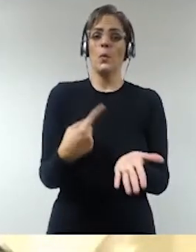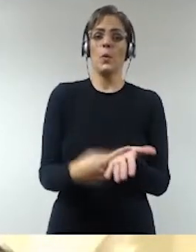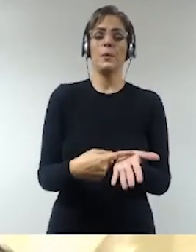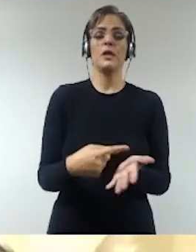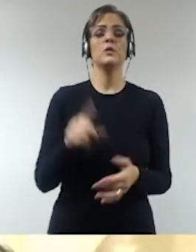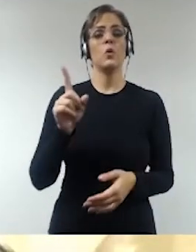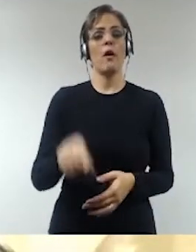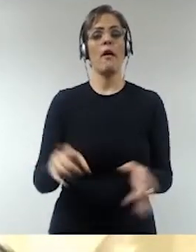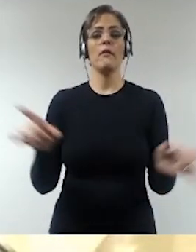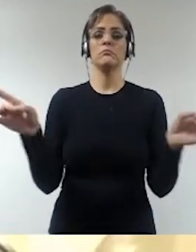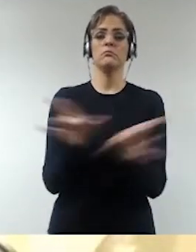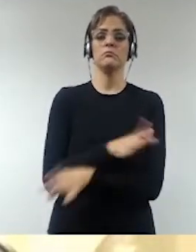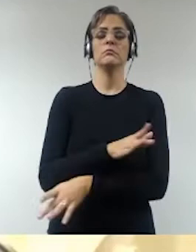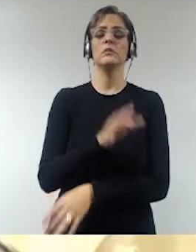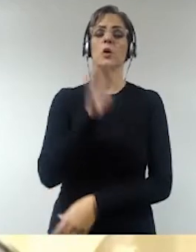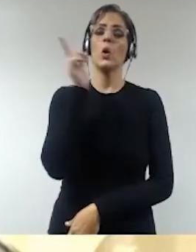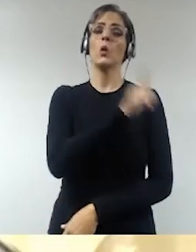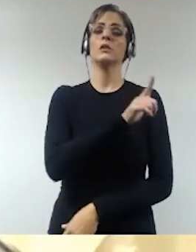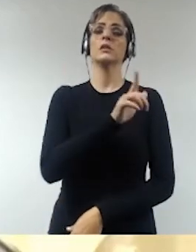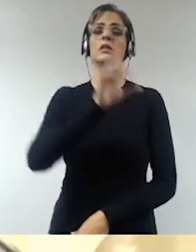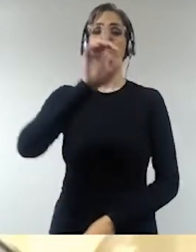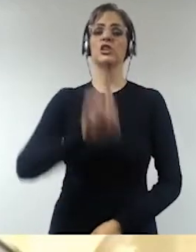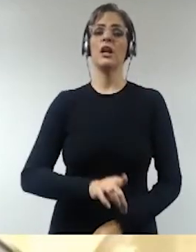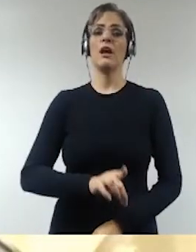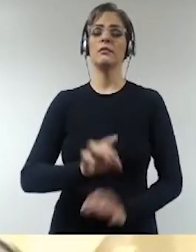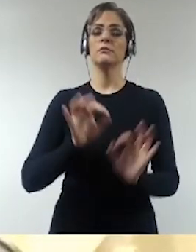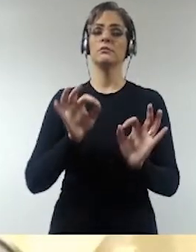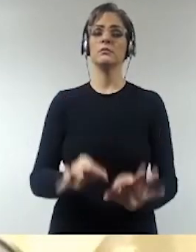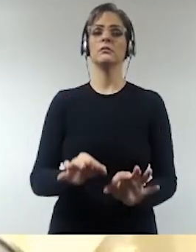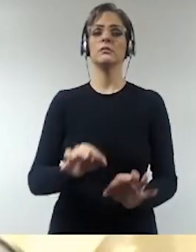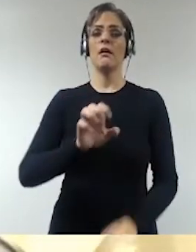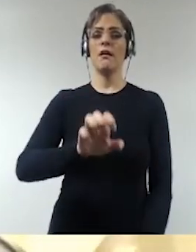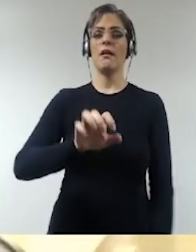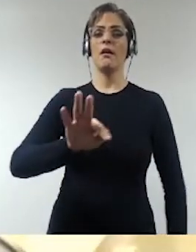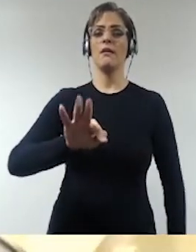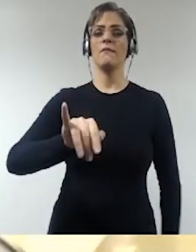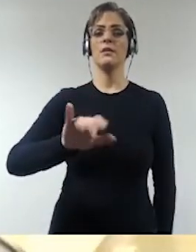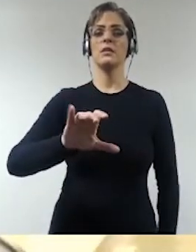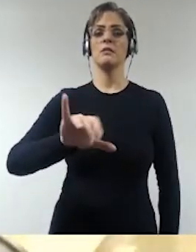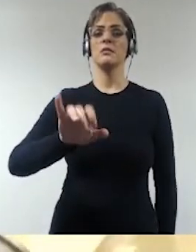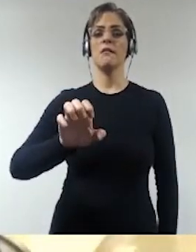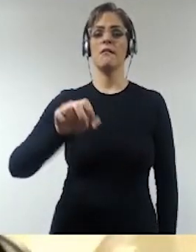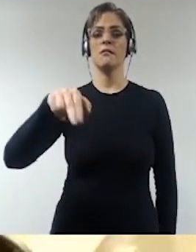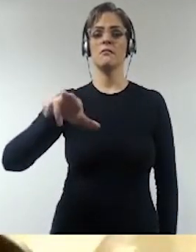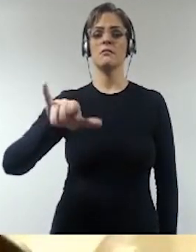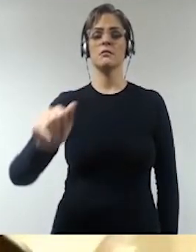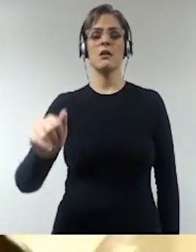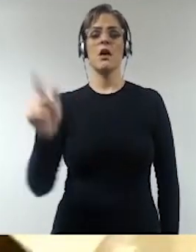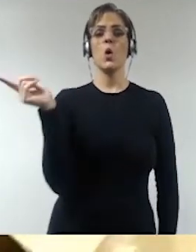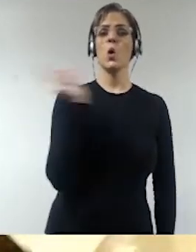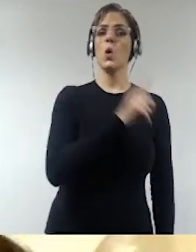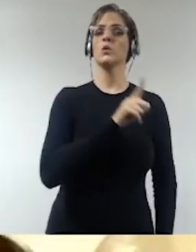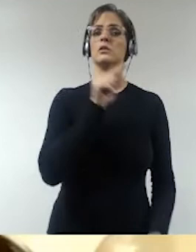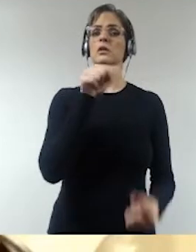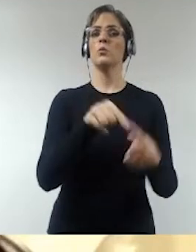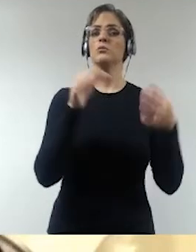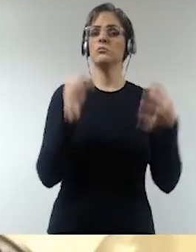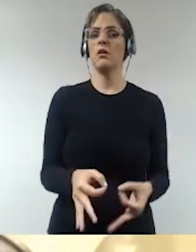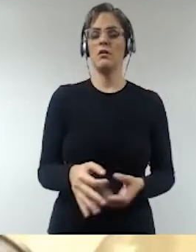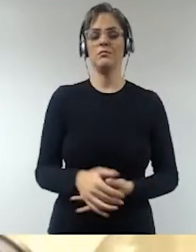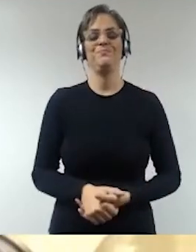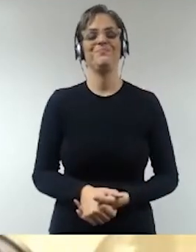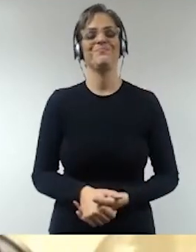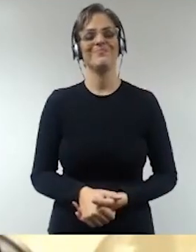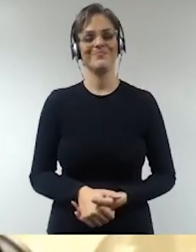do direito, na ideia de uma busca de eficiência, de um programa de resultado. Quando essa